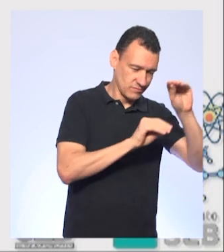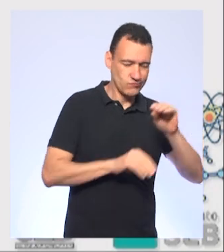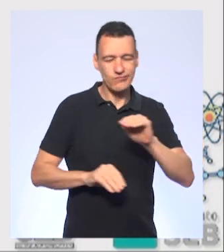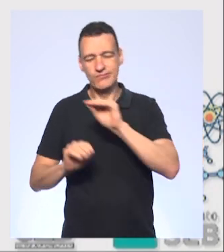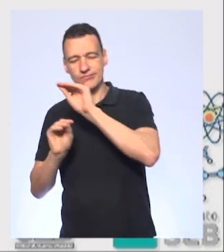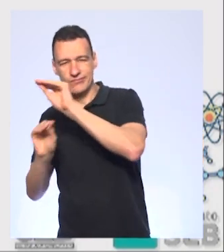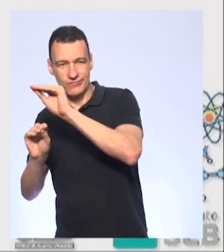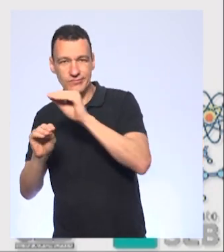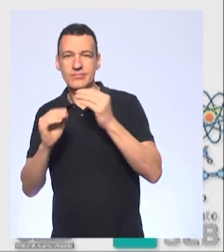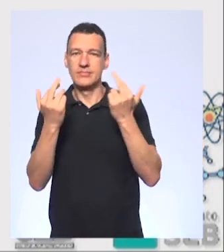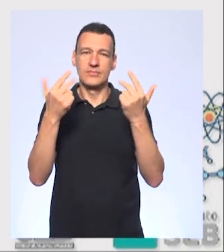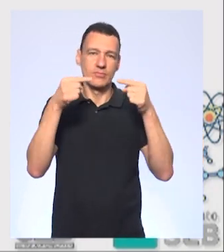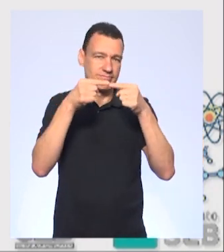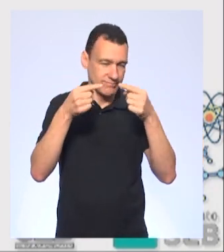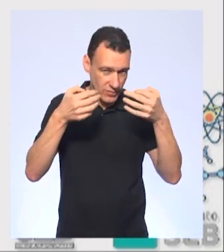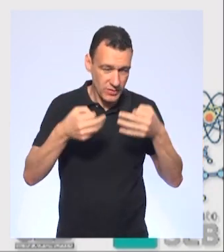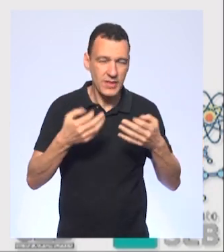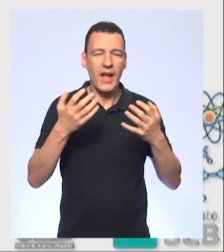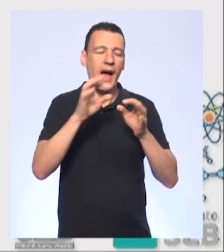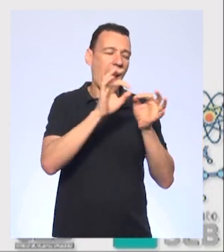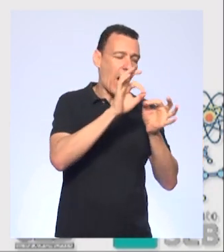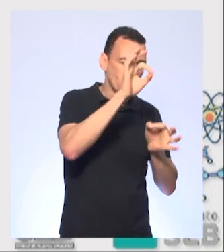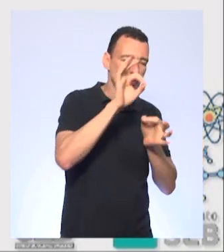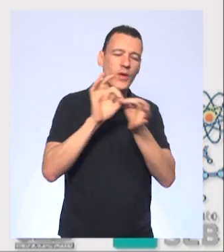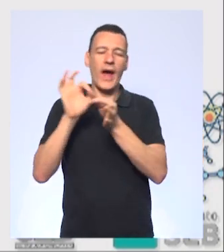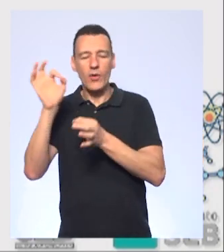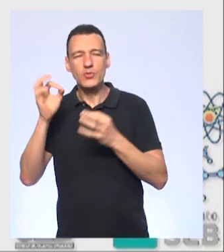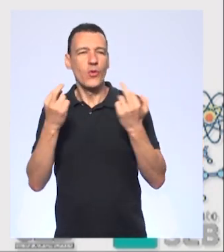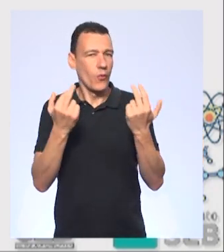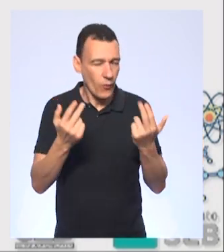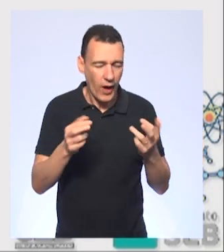a altura do triângulo grande está para a altura do triângulo pequeno.